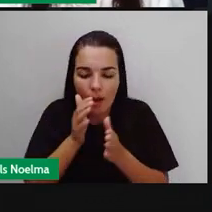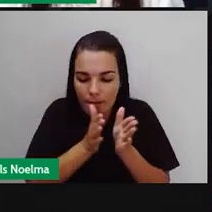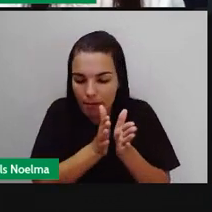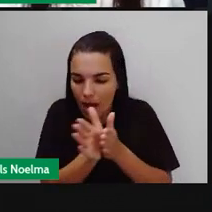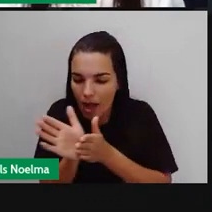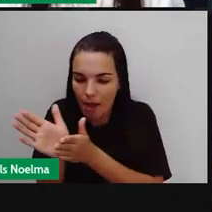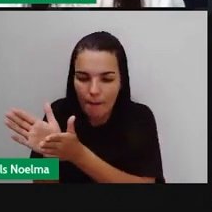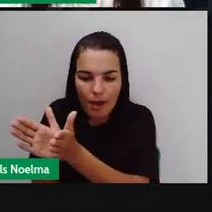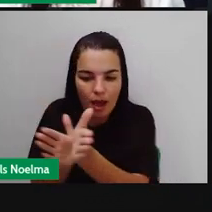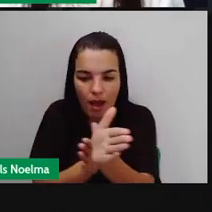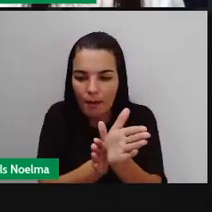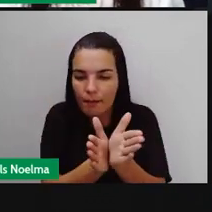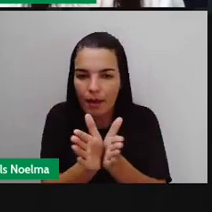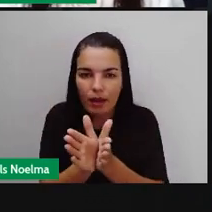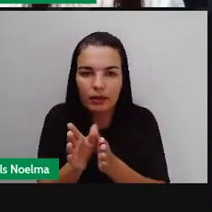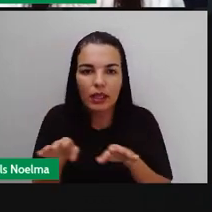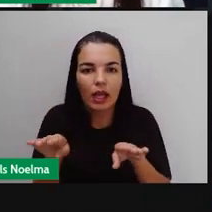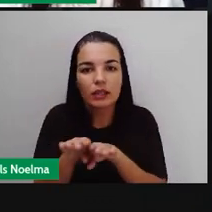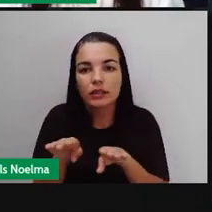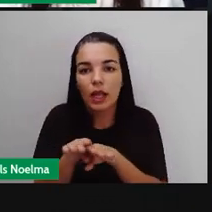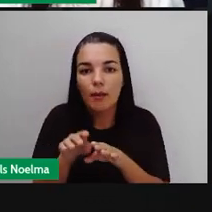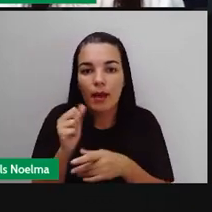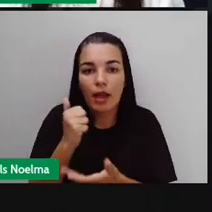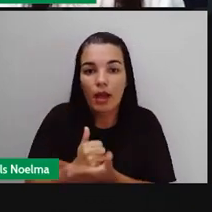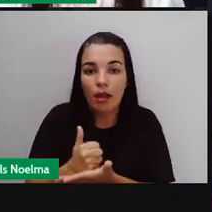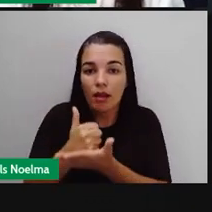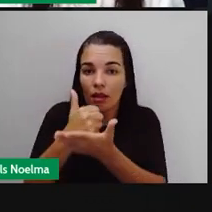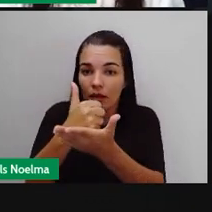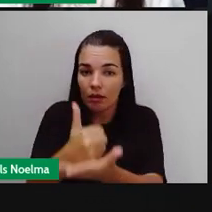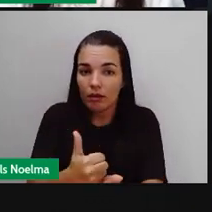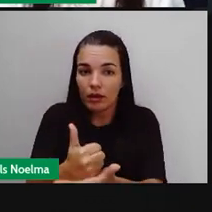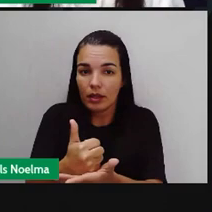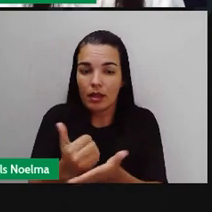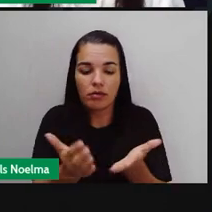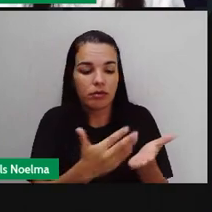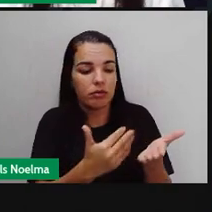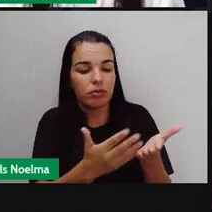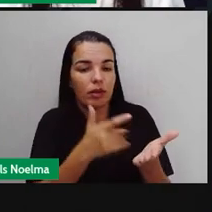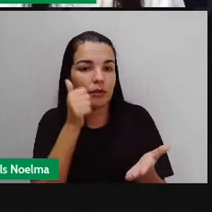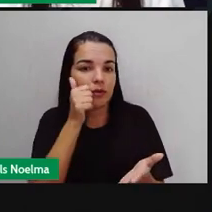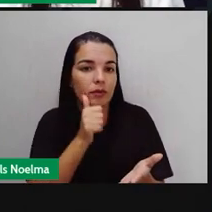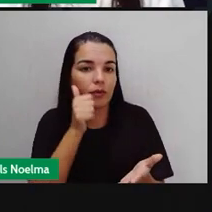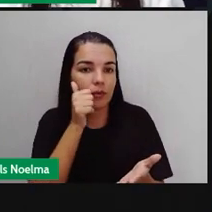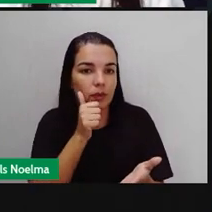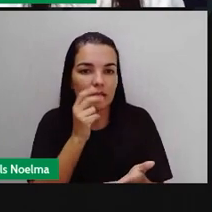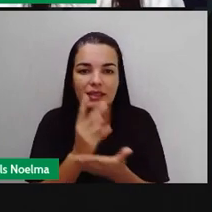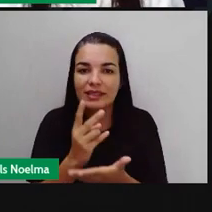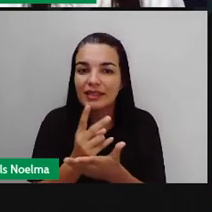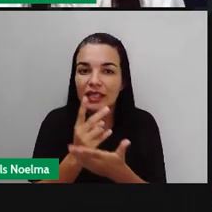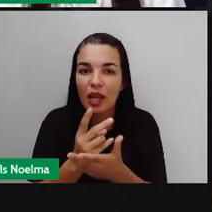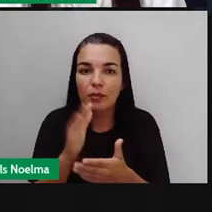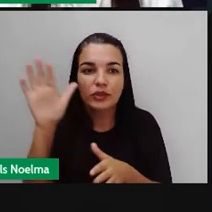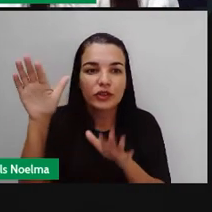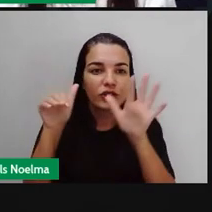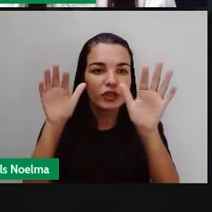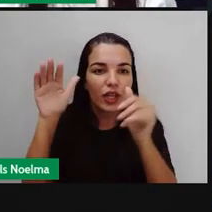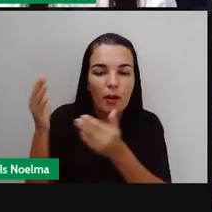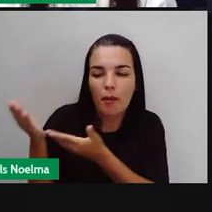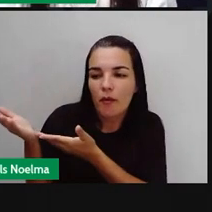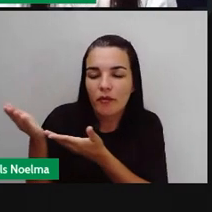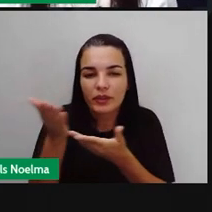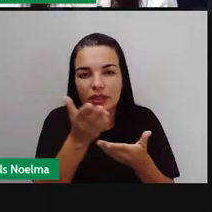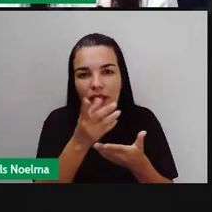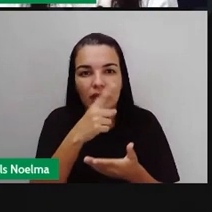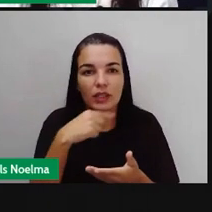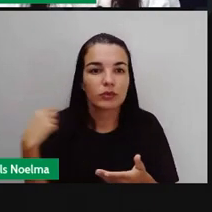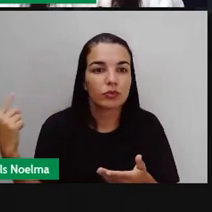Vento. Colabora também em revistas femininas e constantemente é convidada para cursos e palestras em todo o